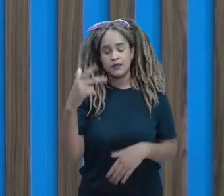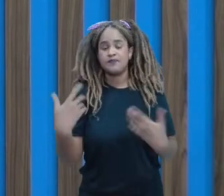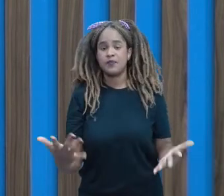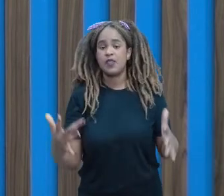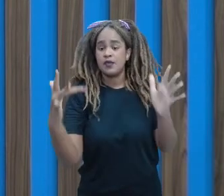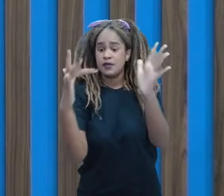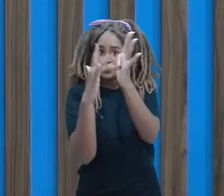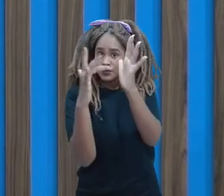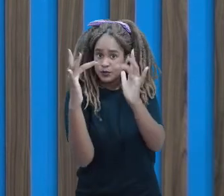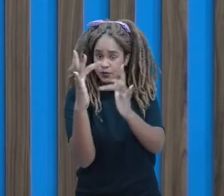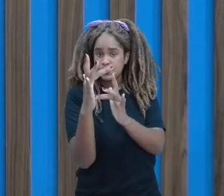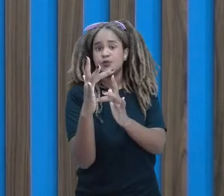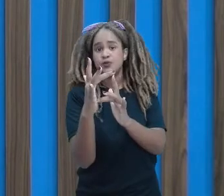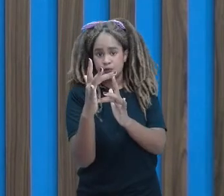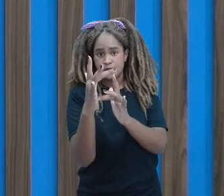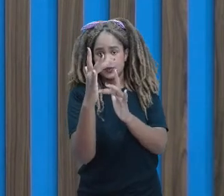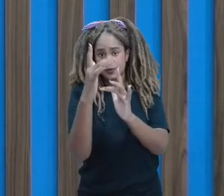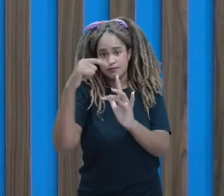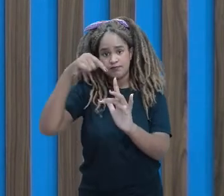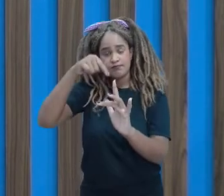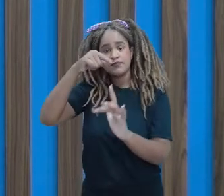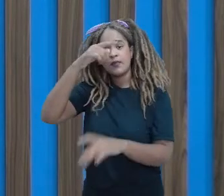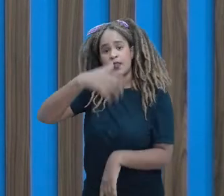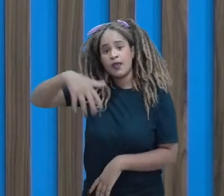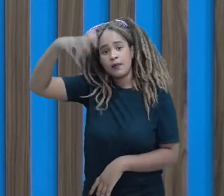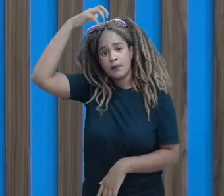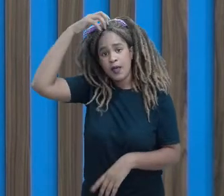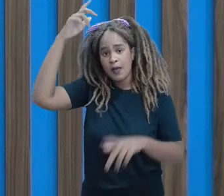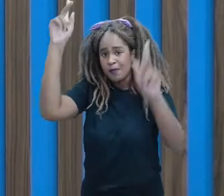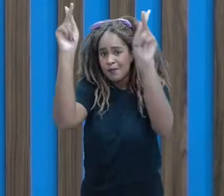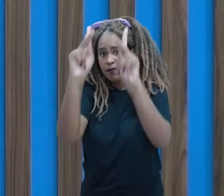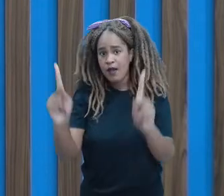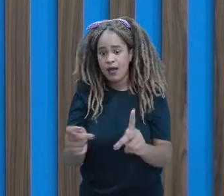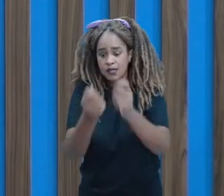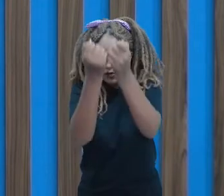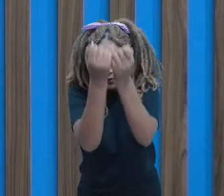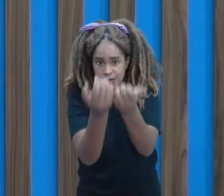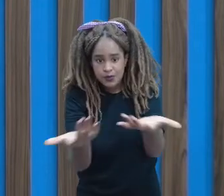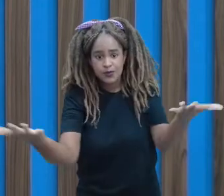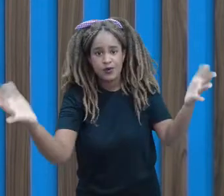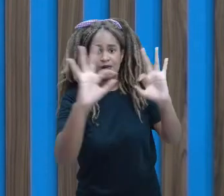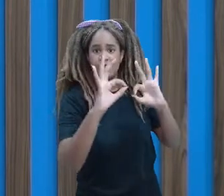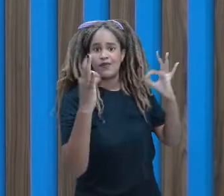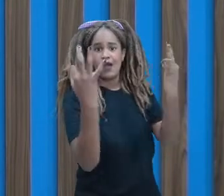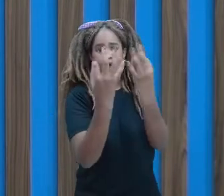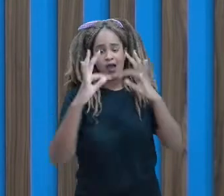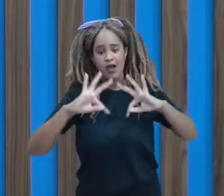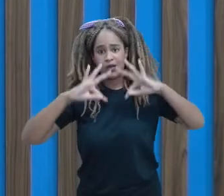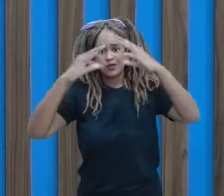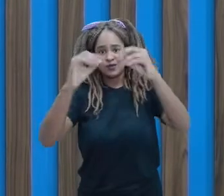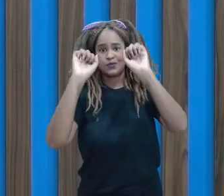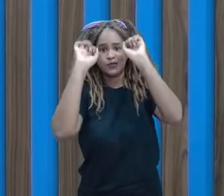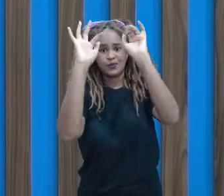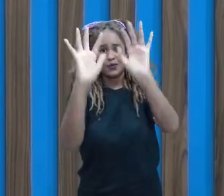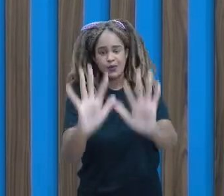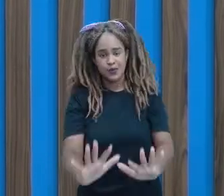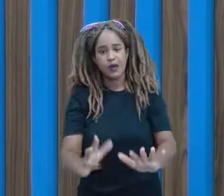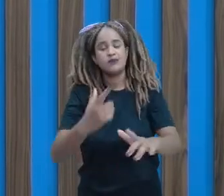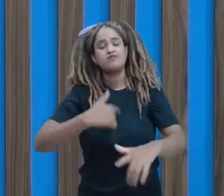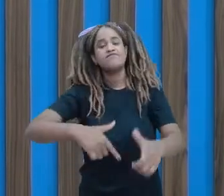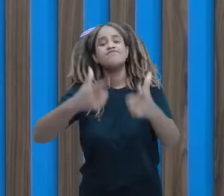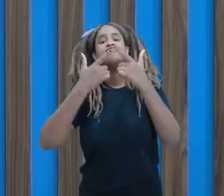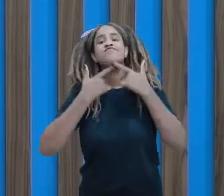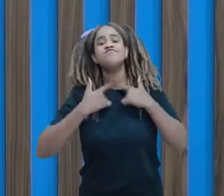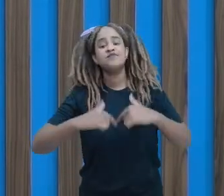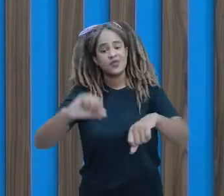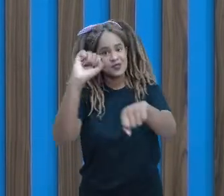Jesus, o príncipe da paz, traga paz para todas as nossas famílias. É isso que eu estou desejando a vocês e